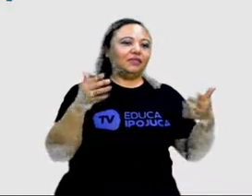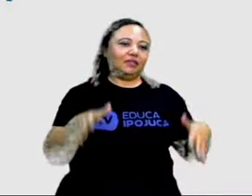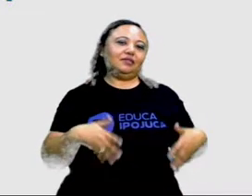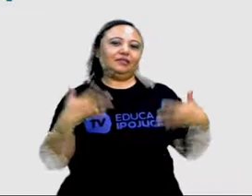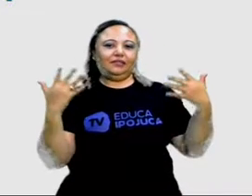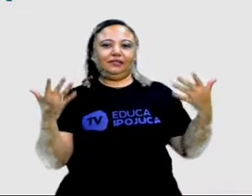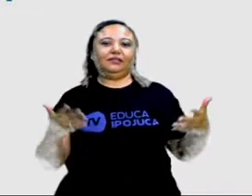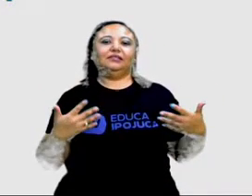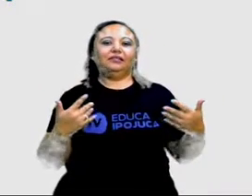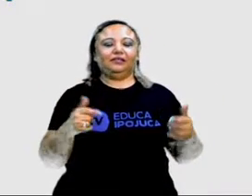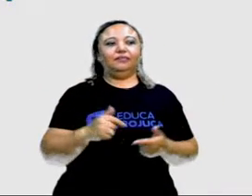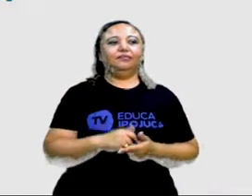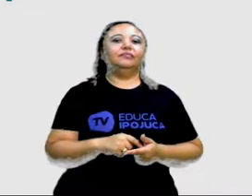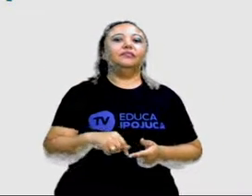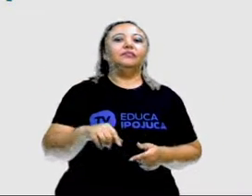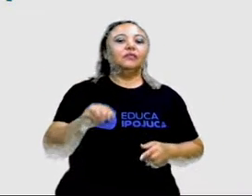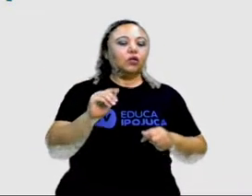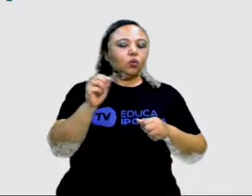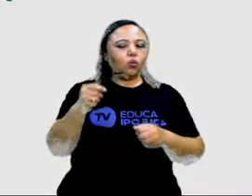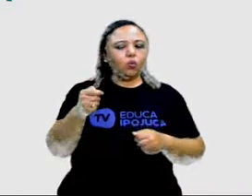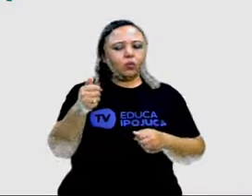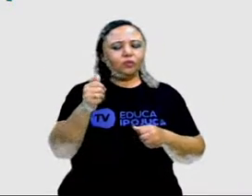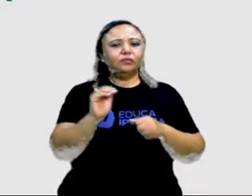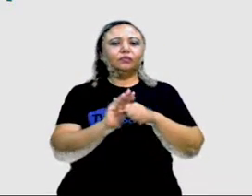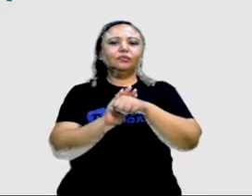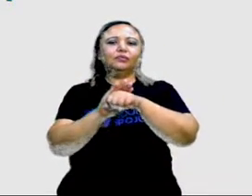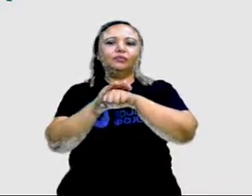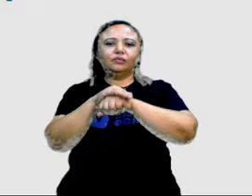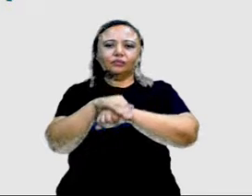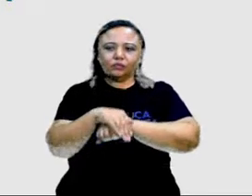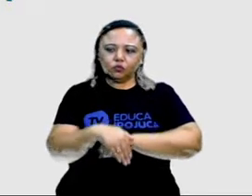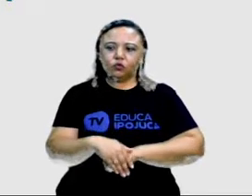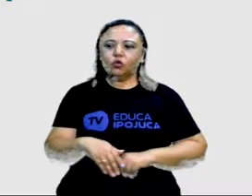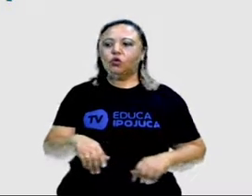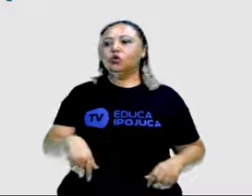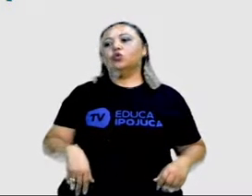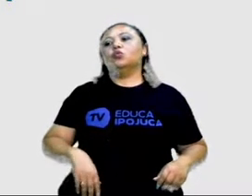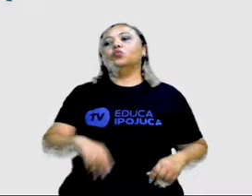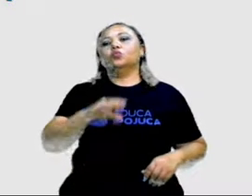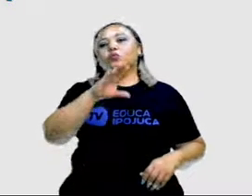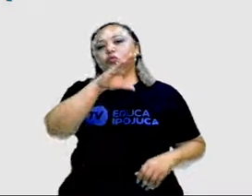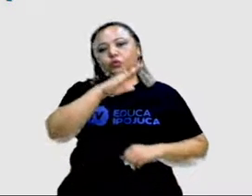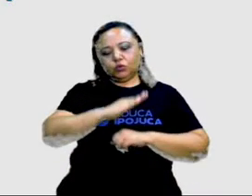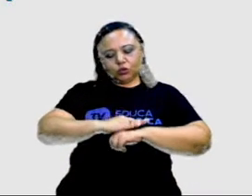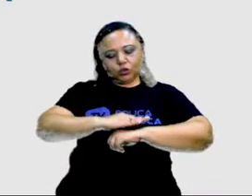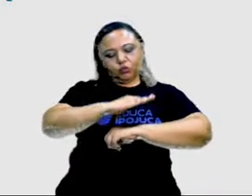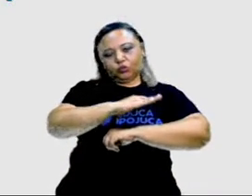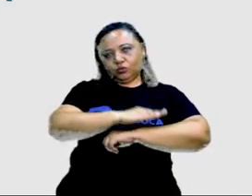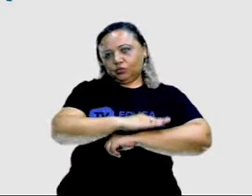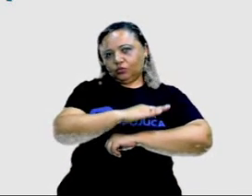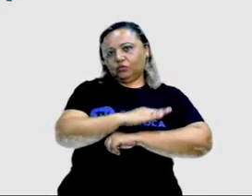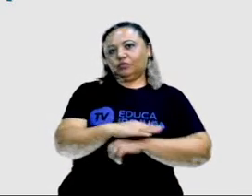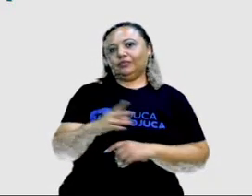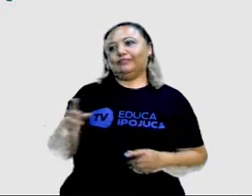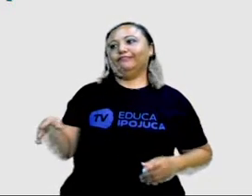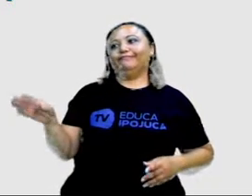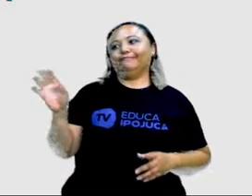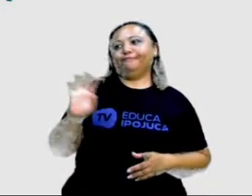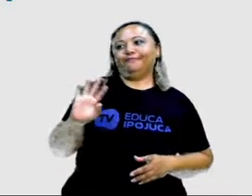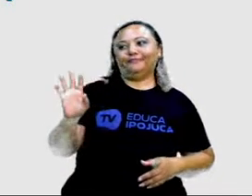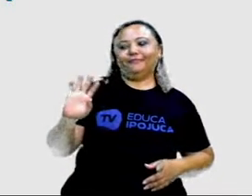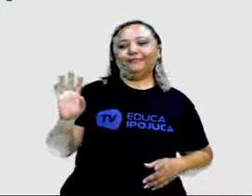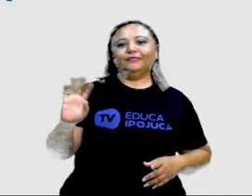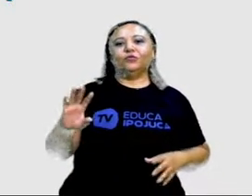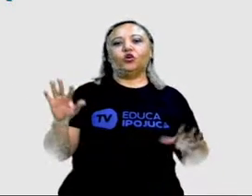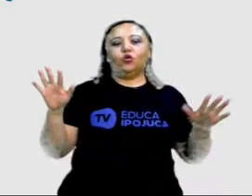Já quase de noite, o sapo se despediu do amigo. Bom, meu caro